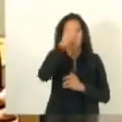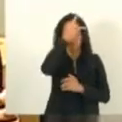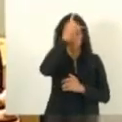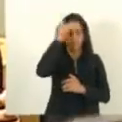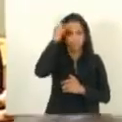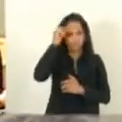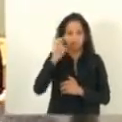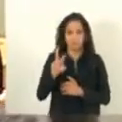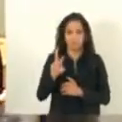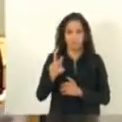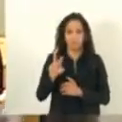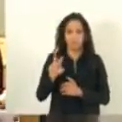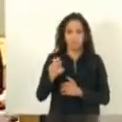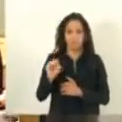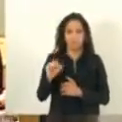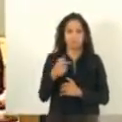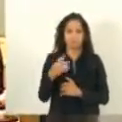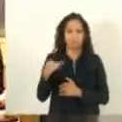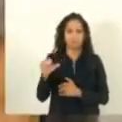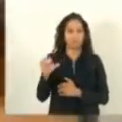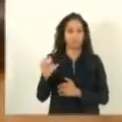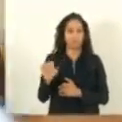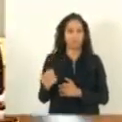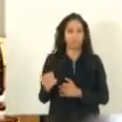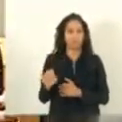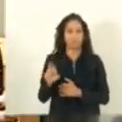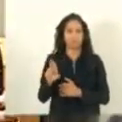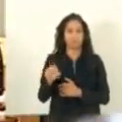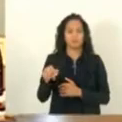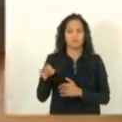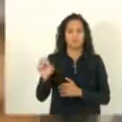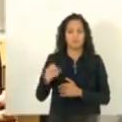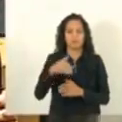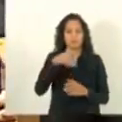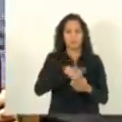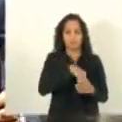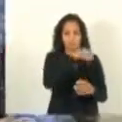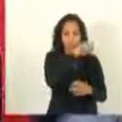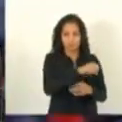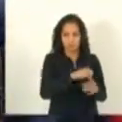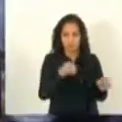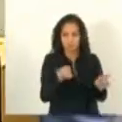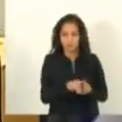Roque do Canaã, Marcos Guerra, e eu vou dar aqui o meu voto sim também nesse momento.